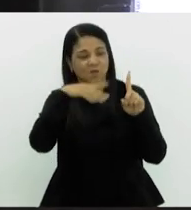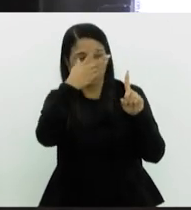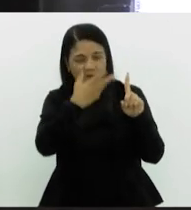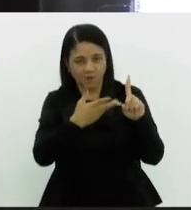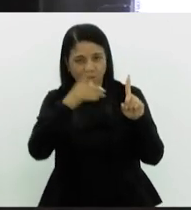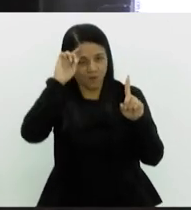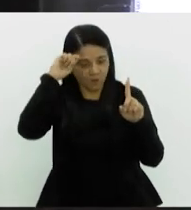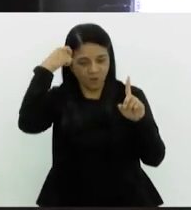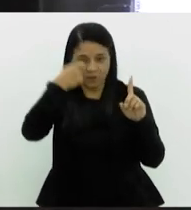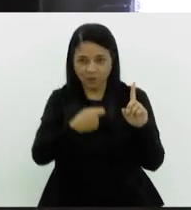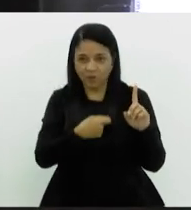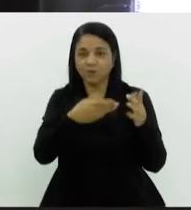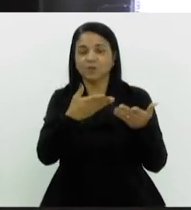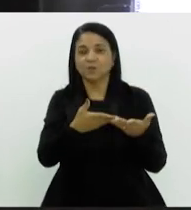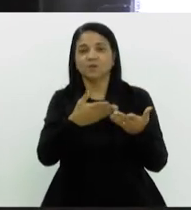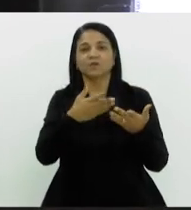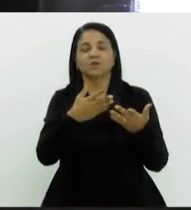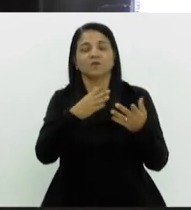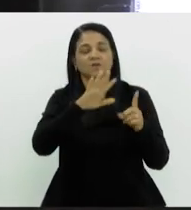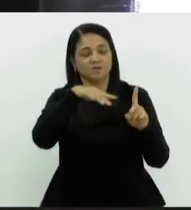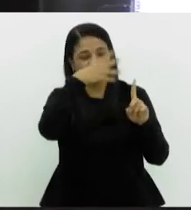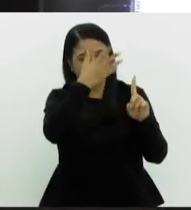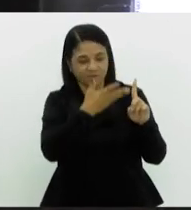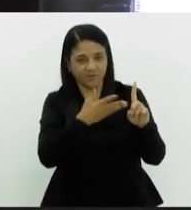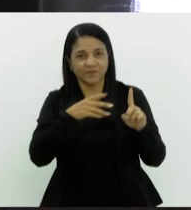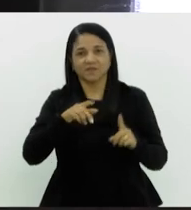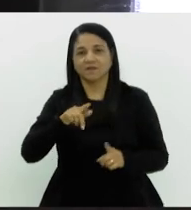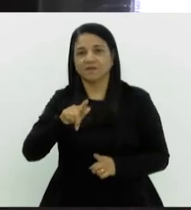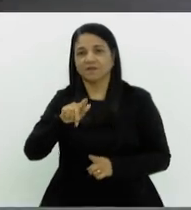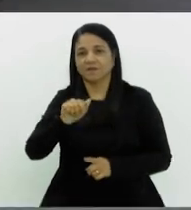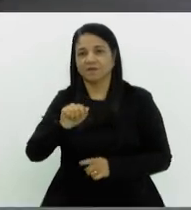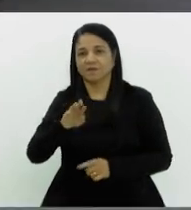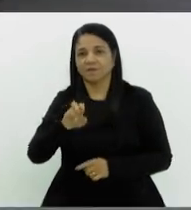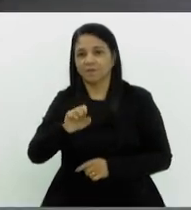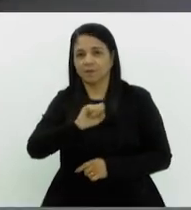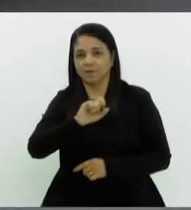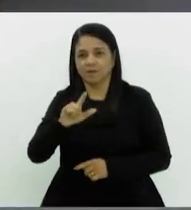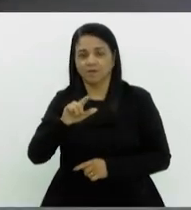nosso querido desembargador Gabriel Zéfiro.